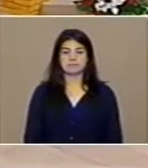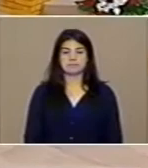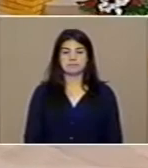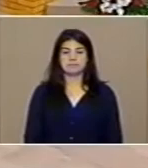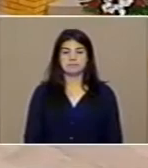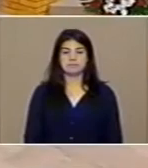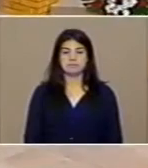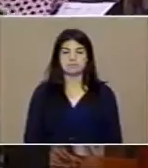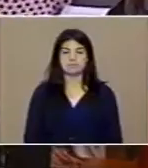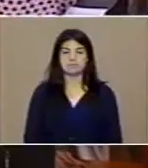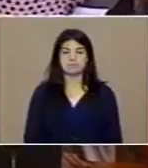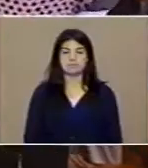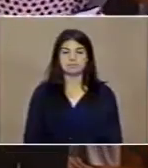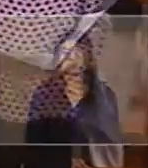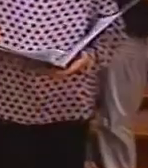E